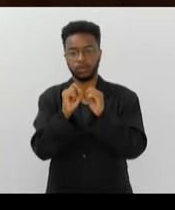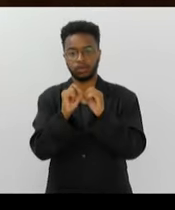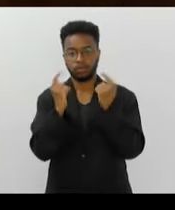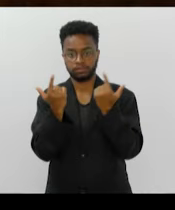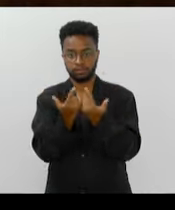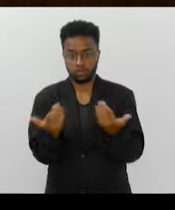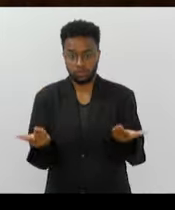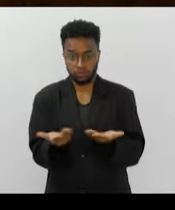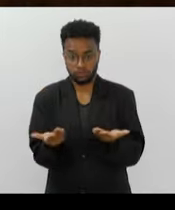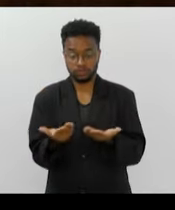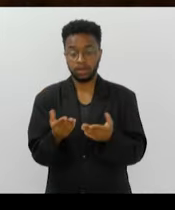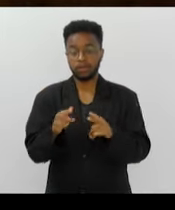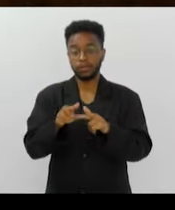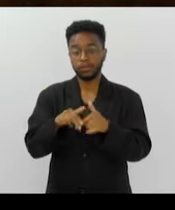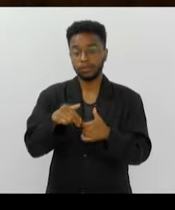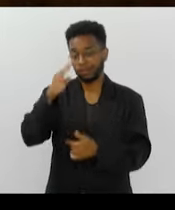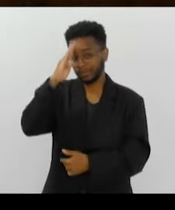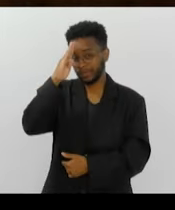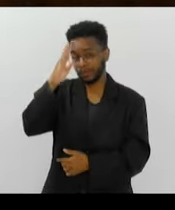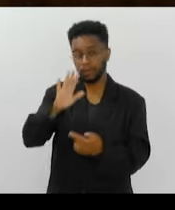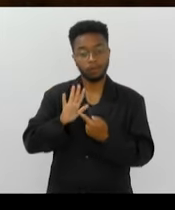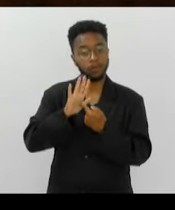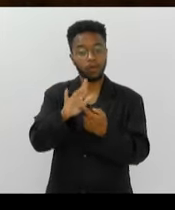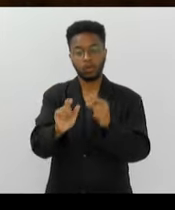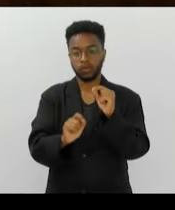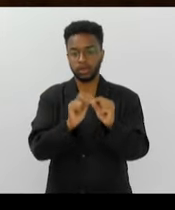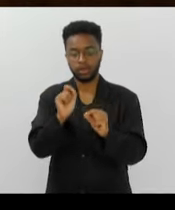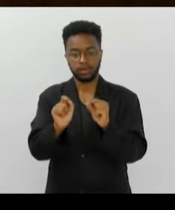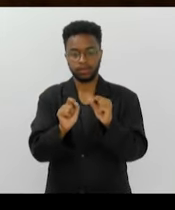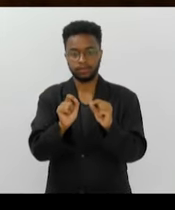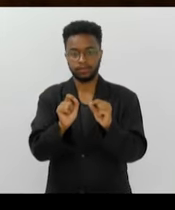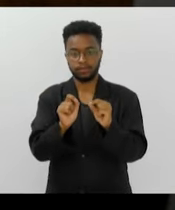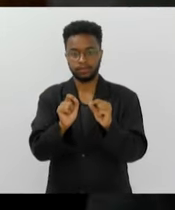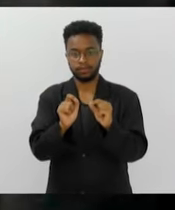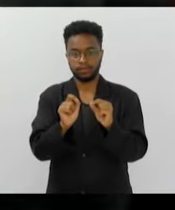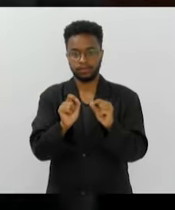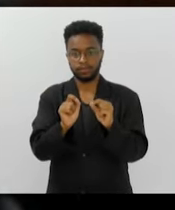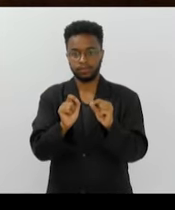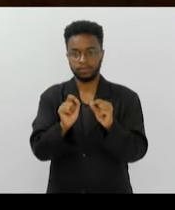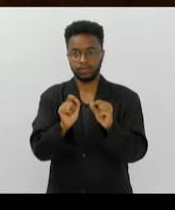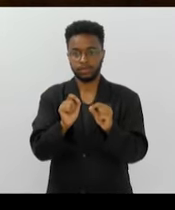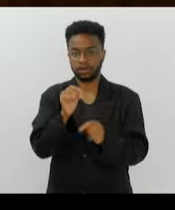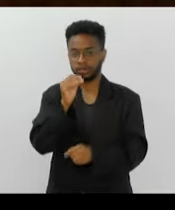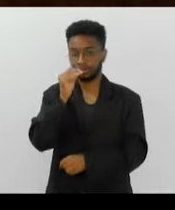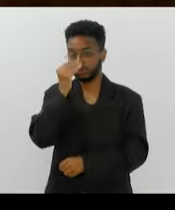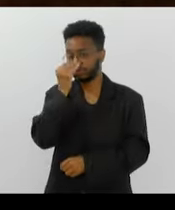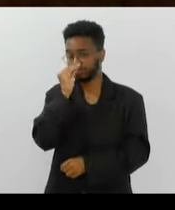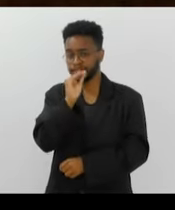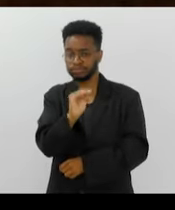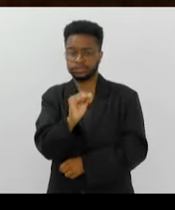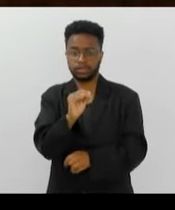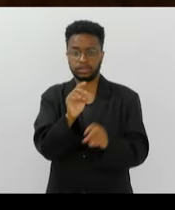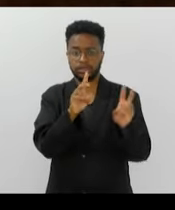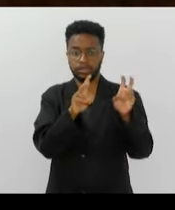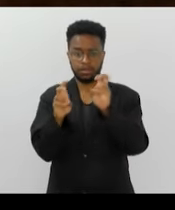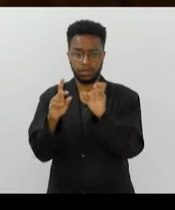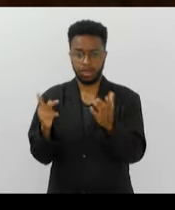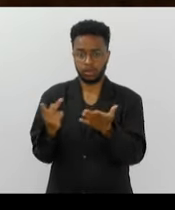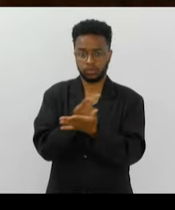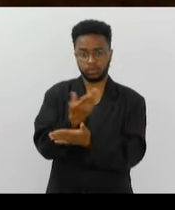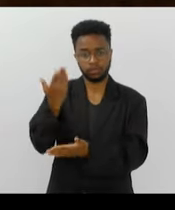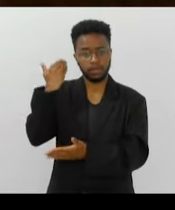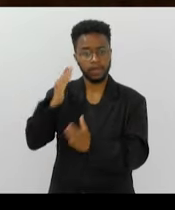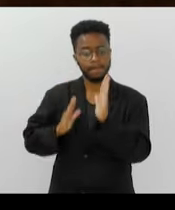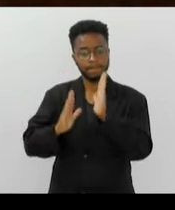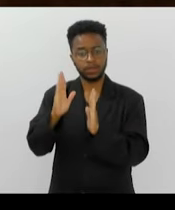principalmente porque demonstra que as violações como aquelas que que aconteceram no período da